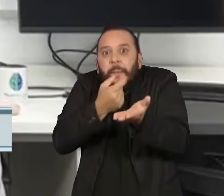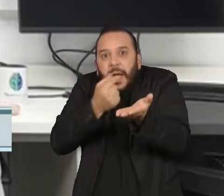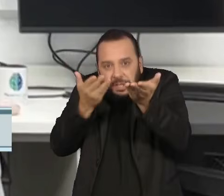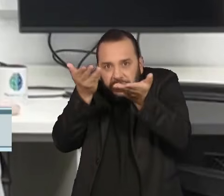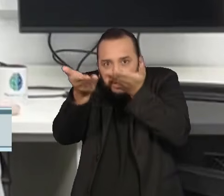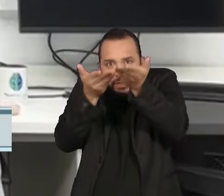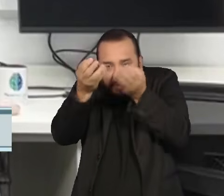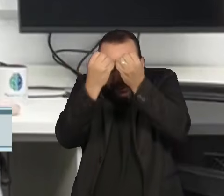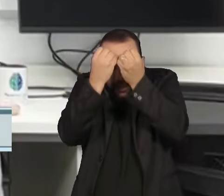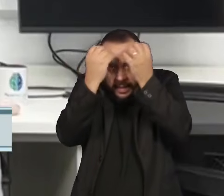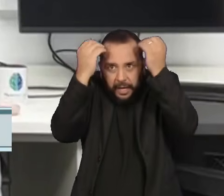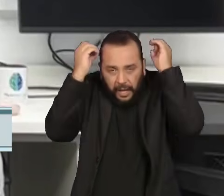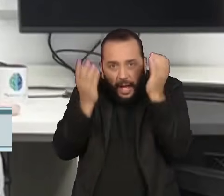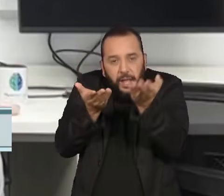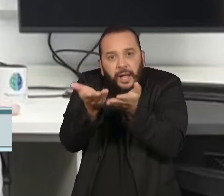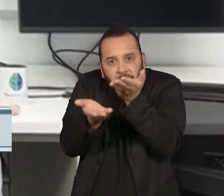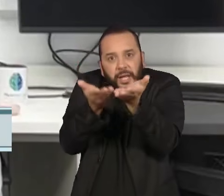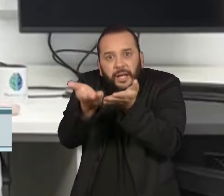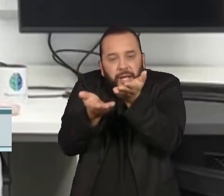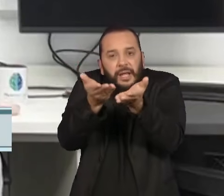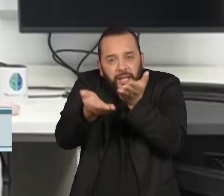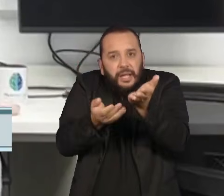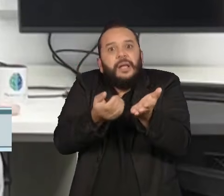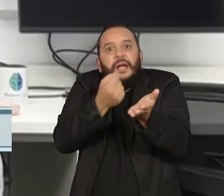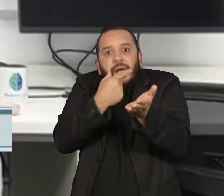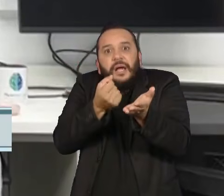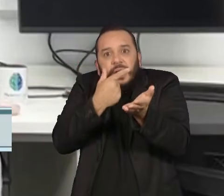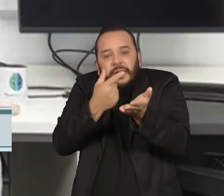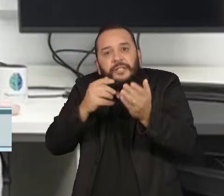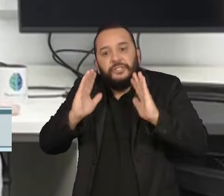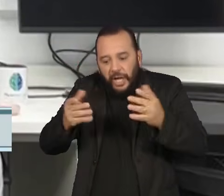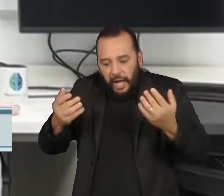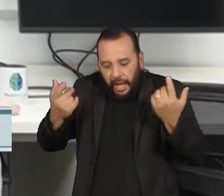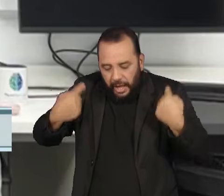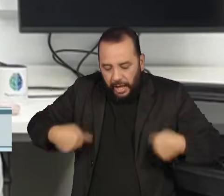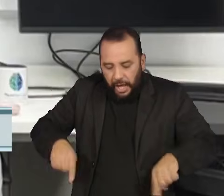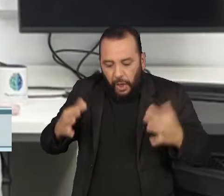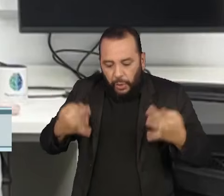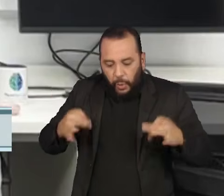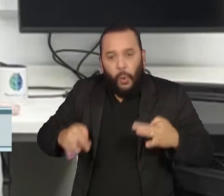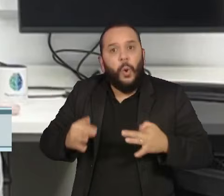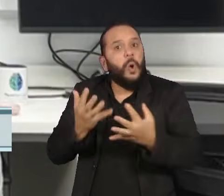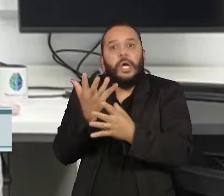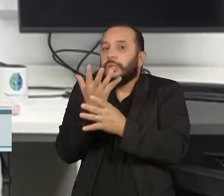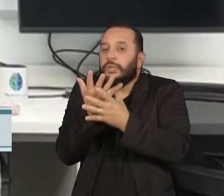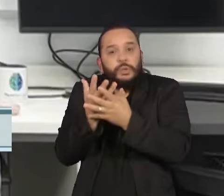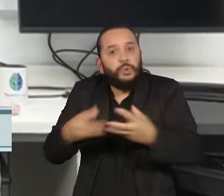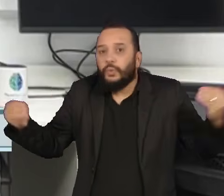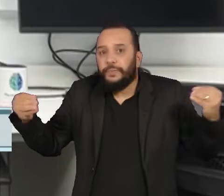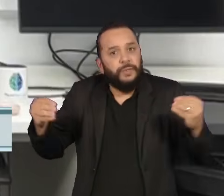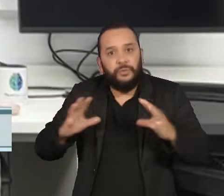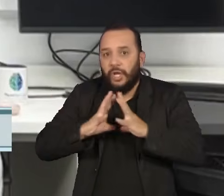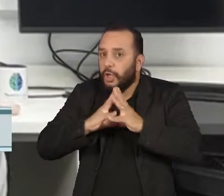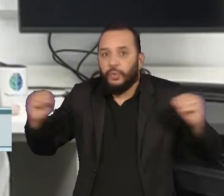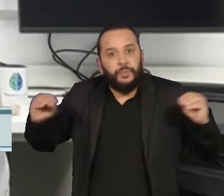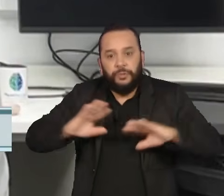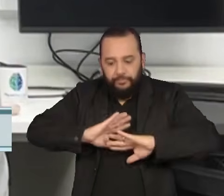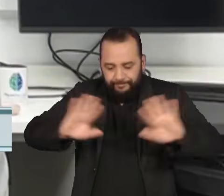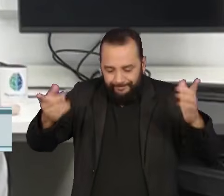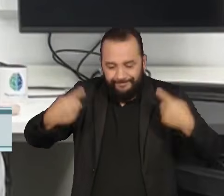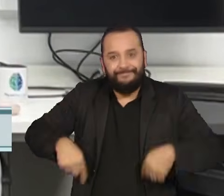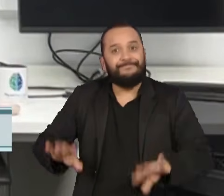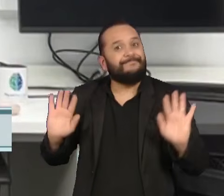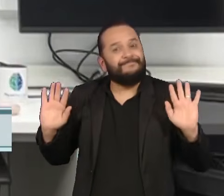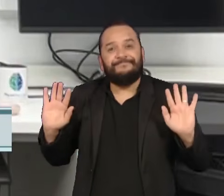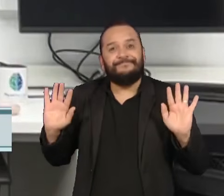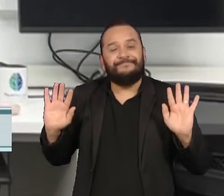medicação utilizada, né, para tratar o TDAH, os sintomas de dor desapareceram e isso permaneceu por um bom tempo. Então fica